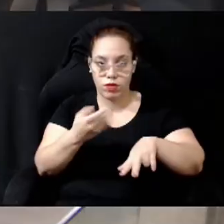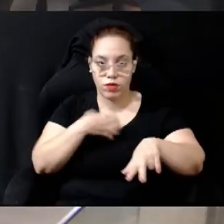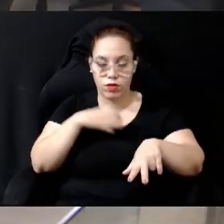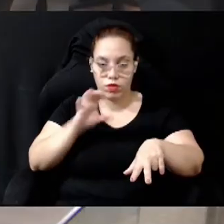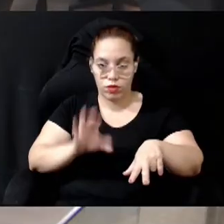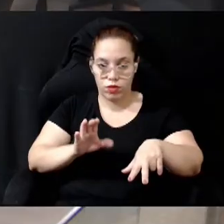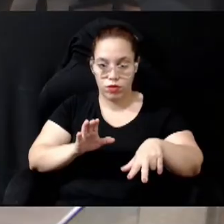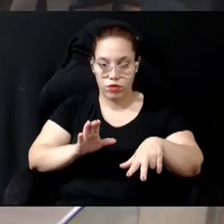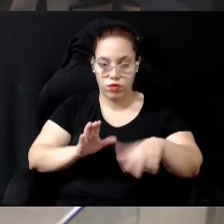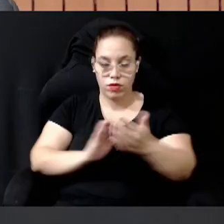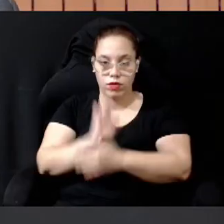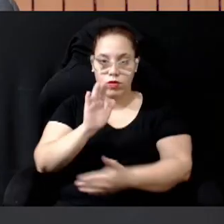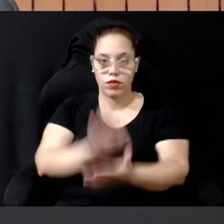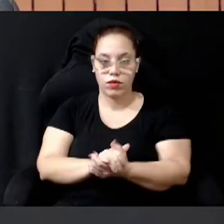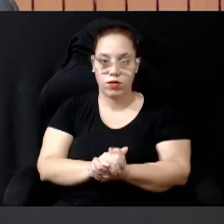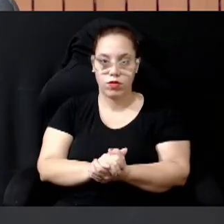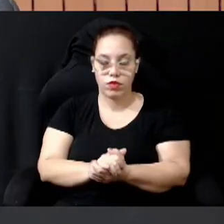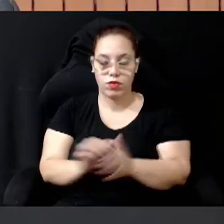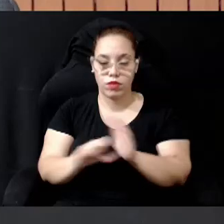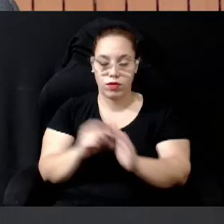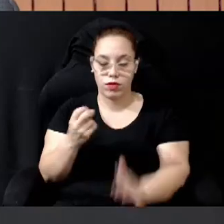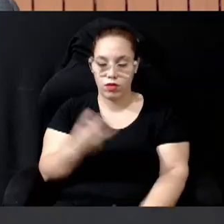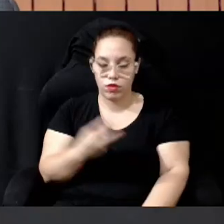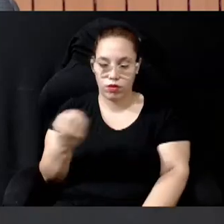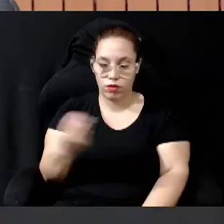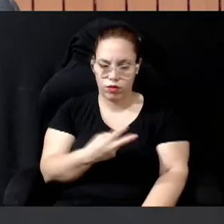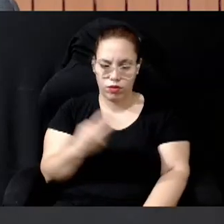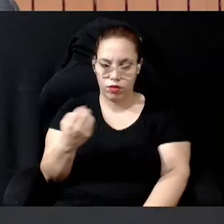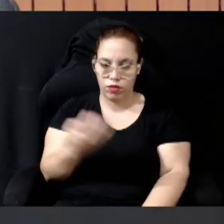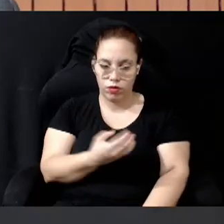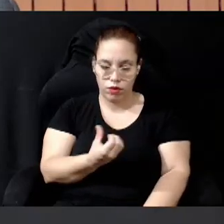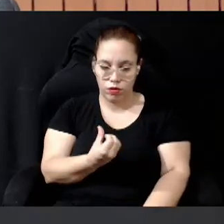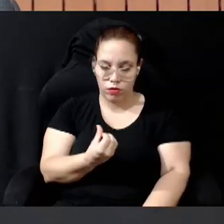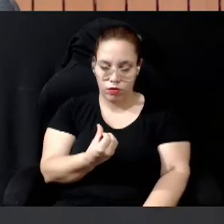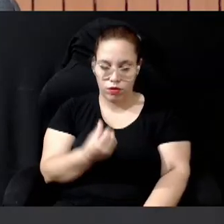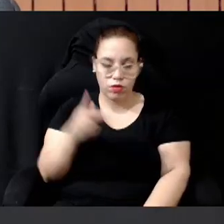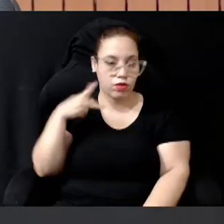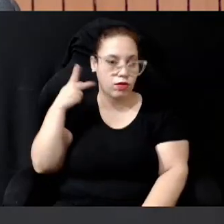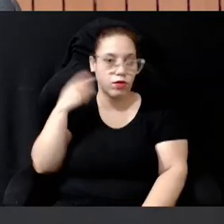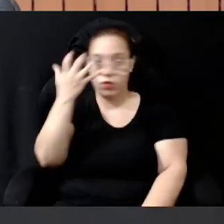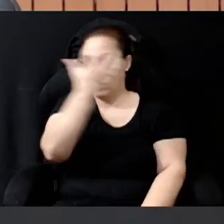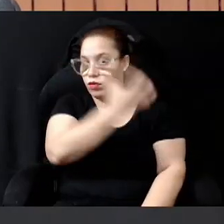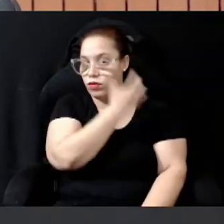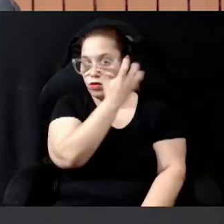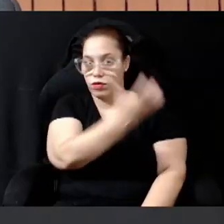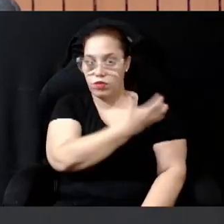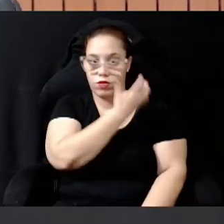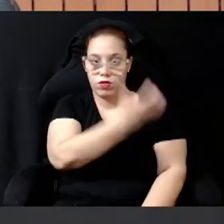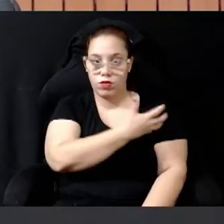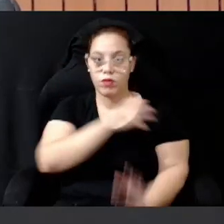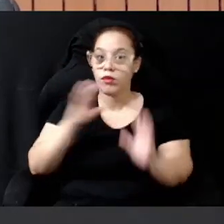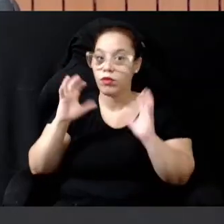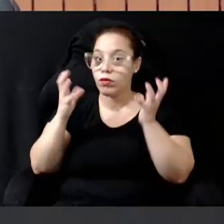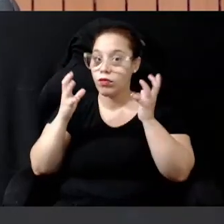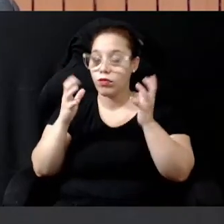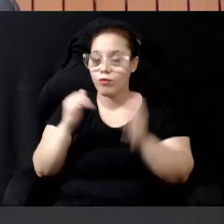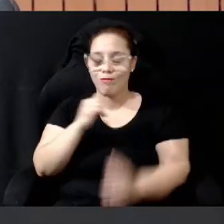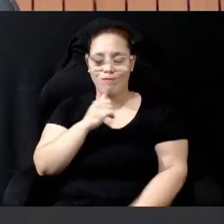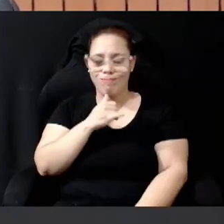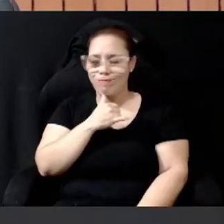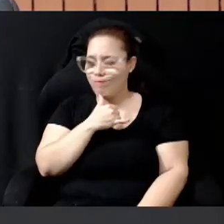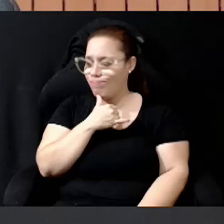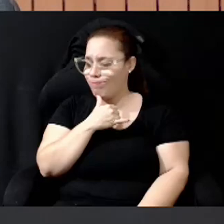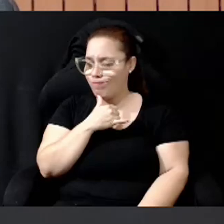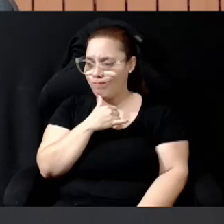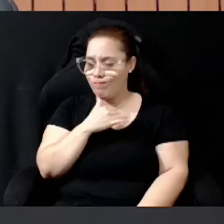estão. Aprovado. Requerimento 2.226 da vereadora Guida Calisto, que requer a manifestação de pesar pelo falecimento de